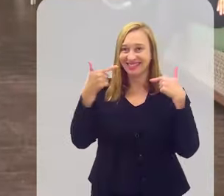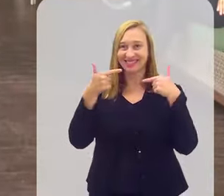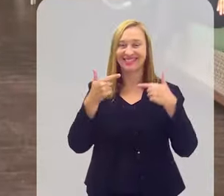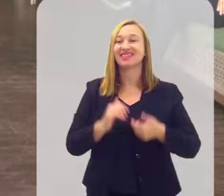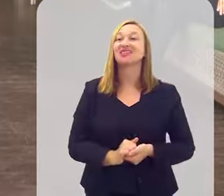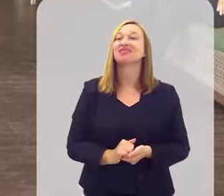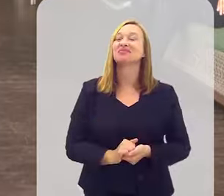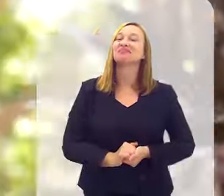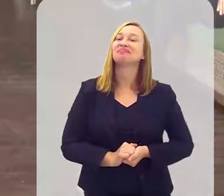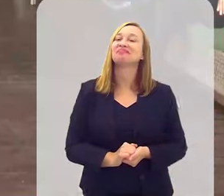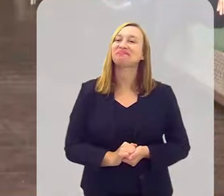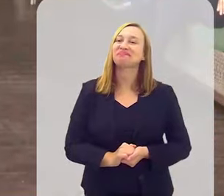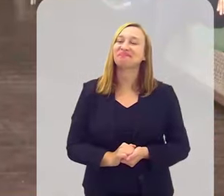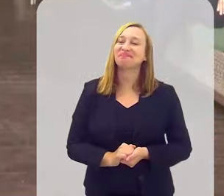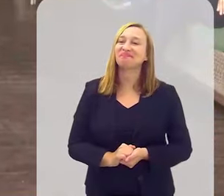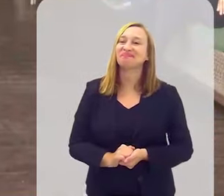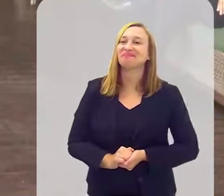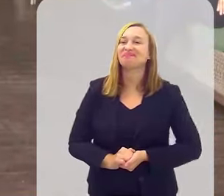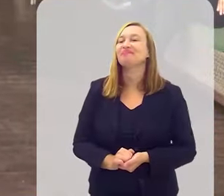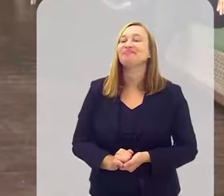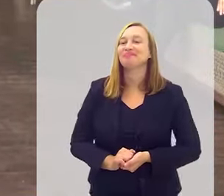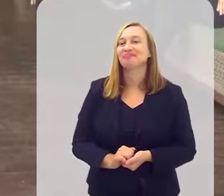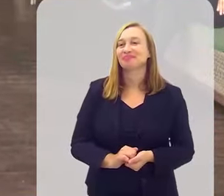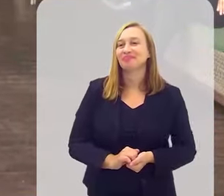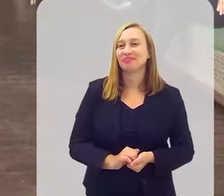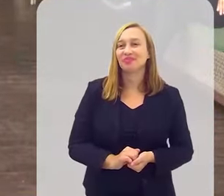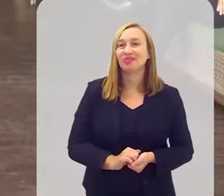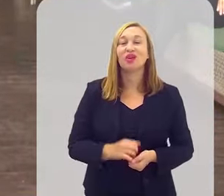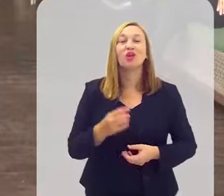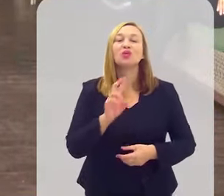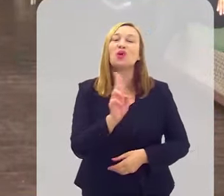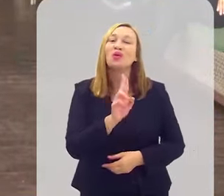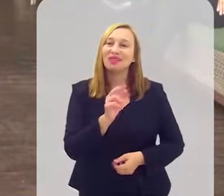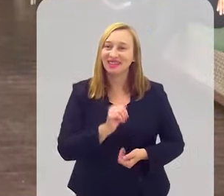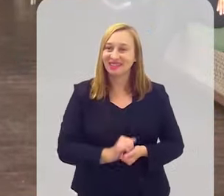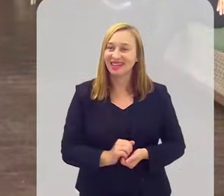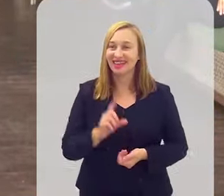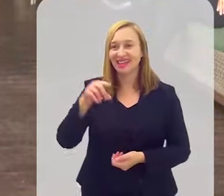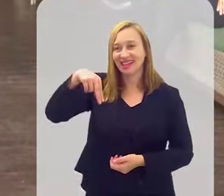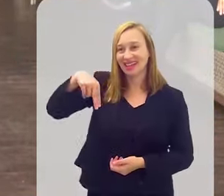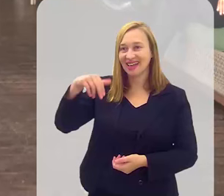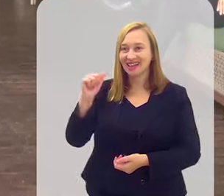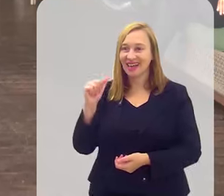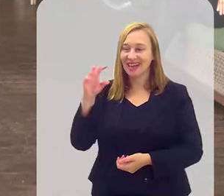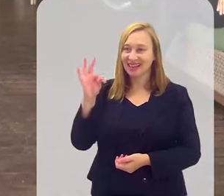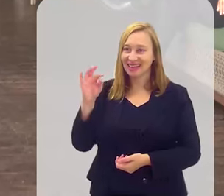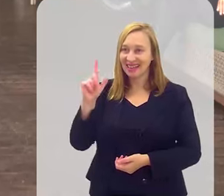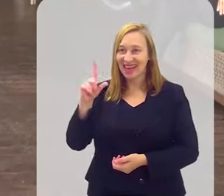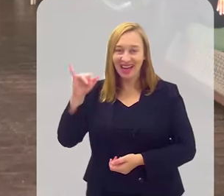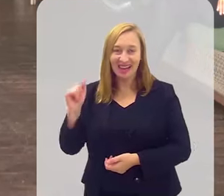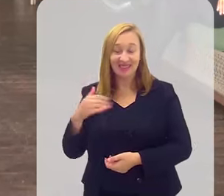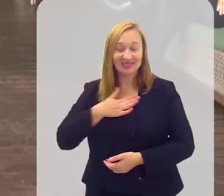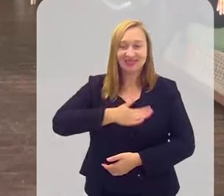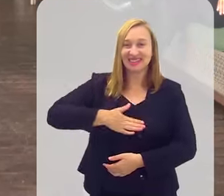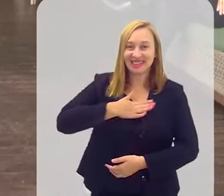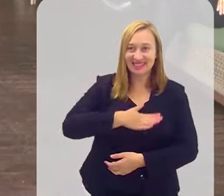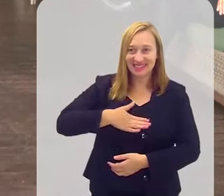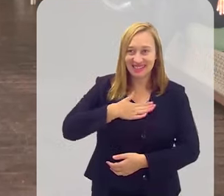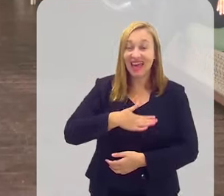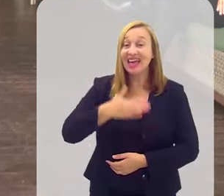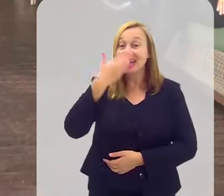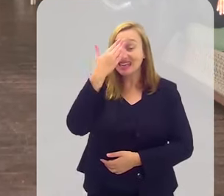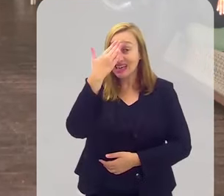apanha agora é sorriso é só muda o endereço acho que vai sobrar para como é que é seu